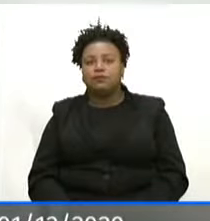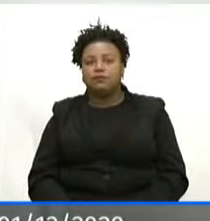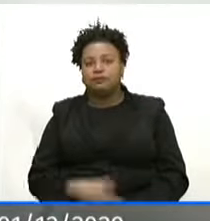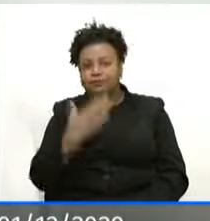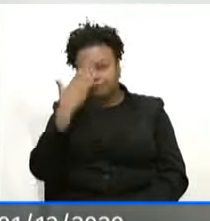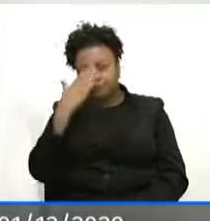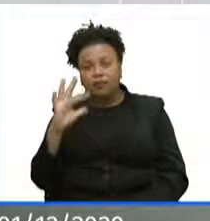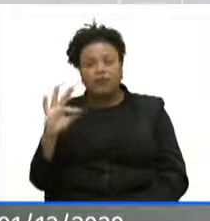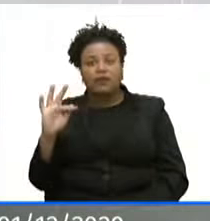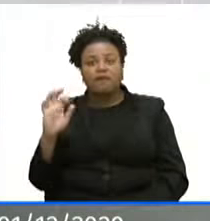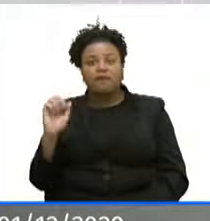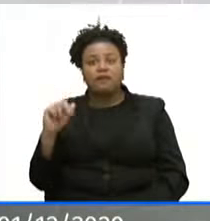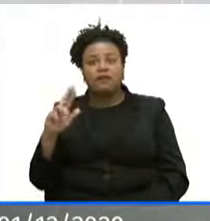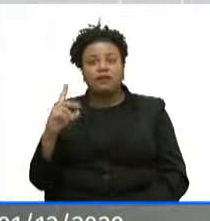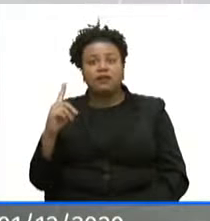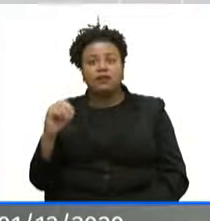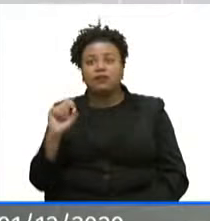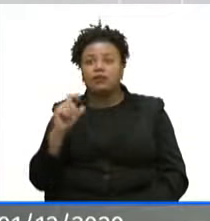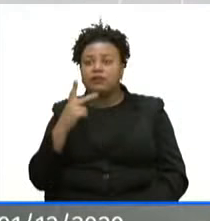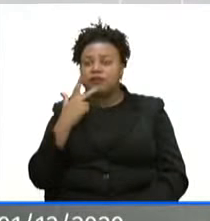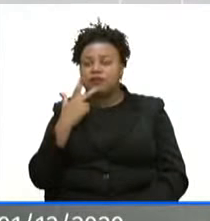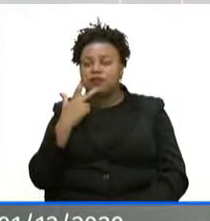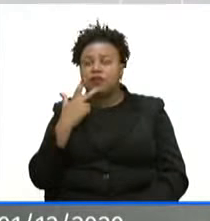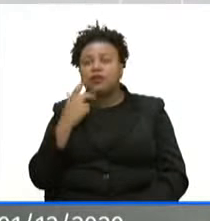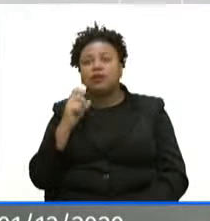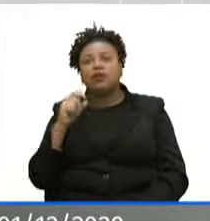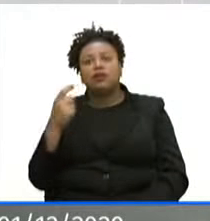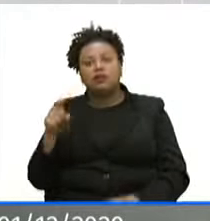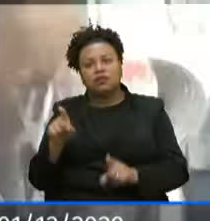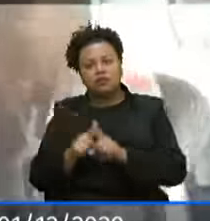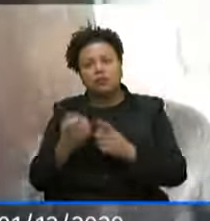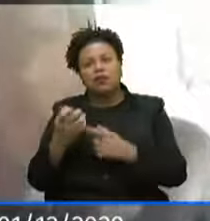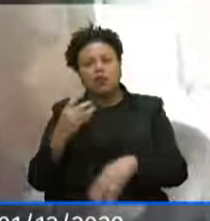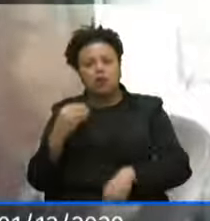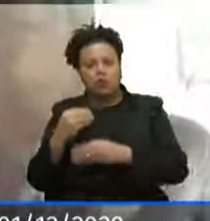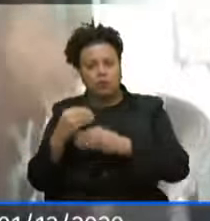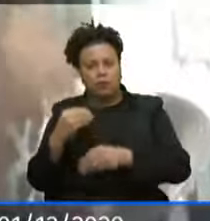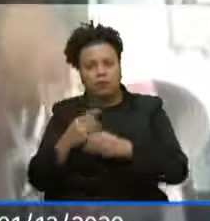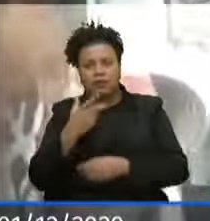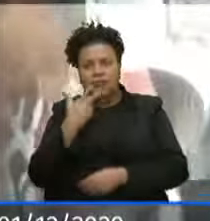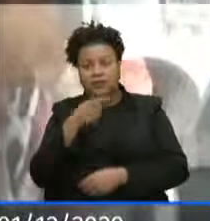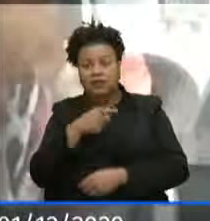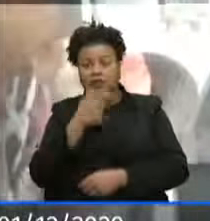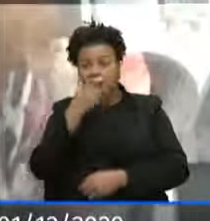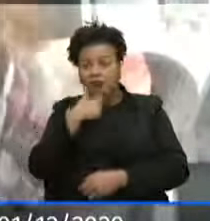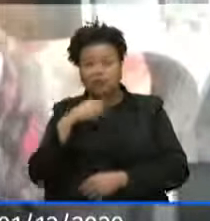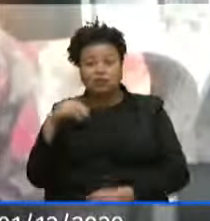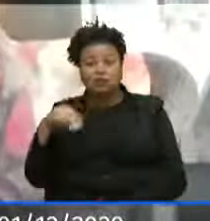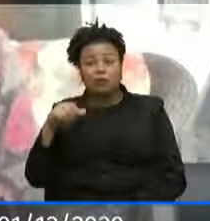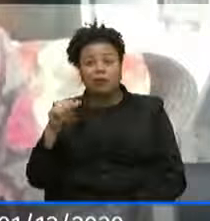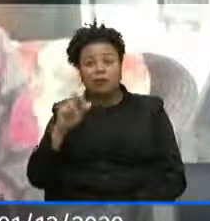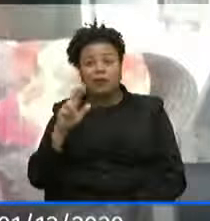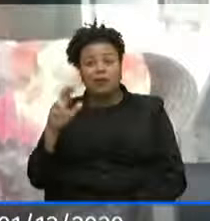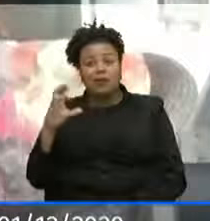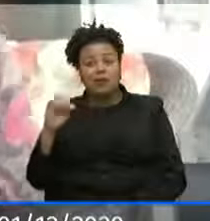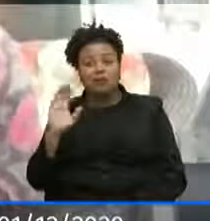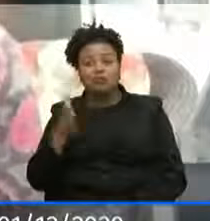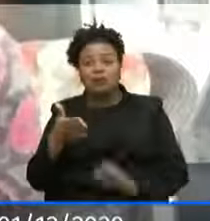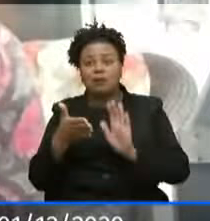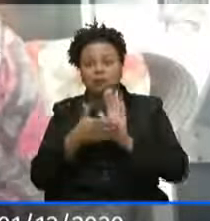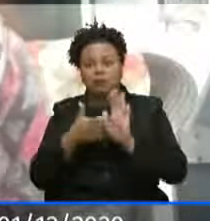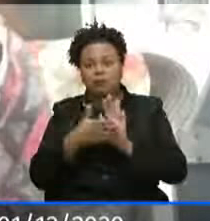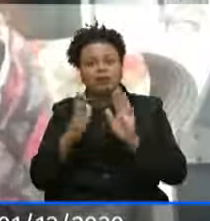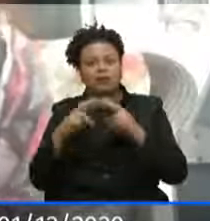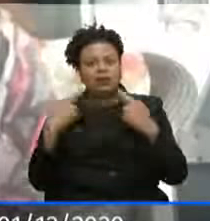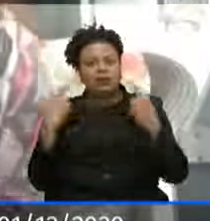Obrigada, Fernando Marrone. O que o Fernando Marrone adianta um pouco, que eu também quero contribuir. Eu acho que o Luiz Marenco já propôs no início dessa